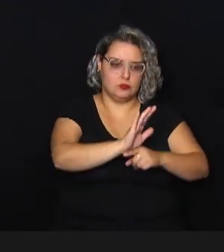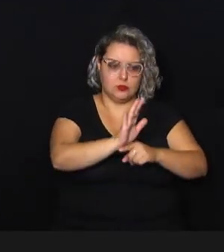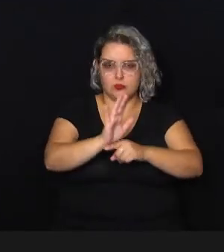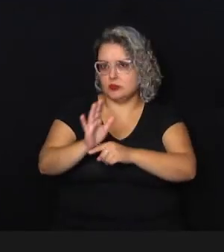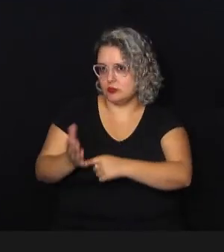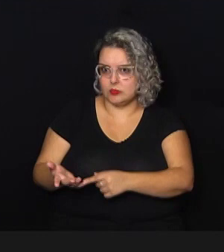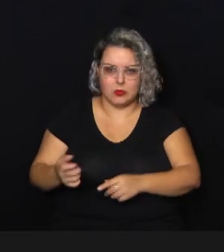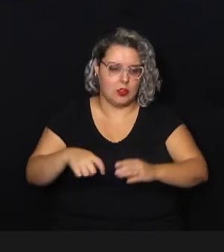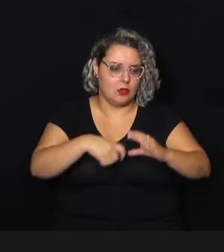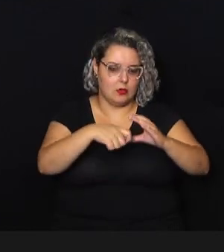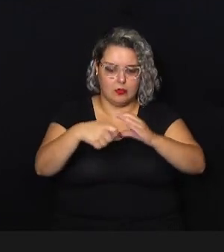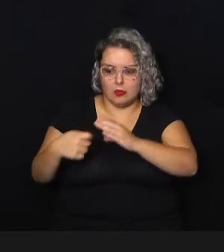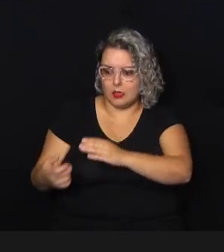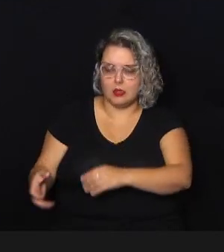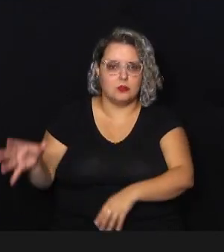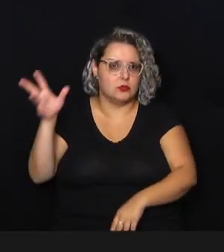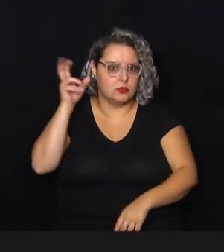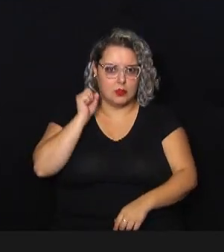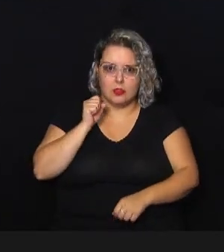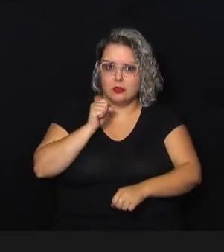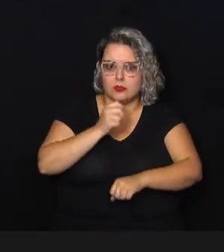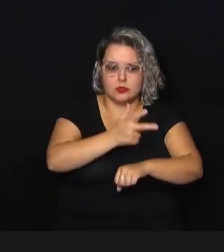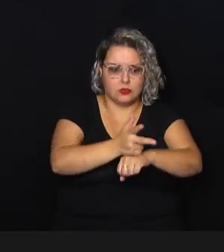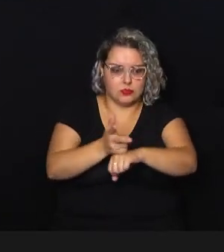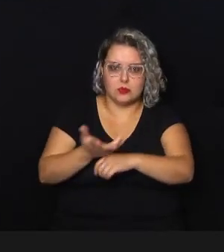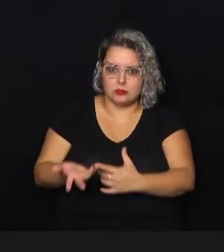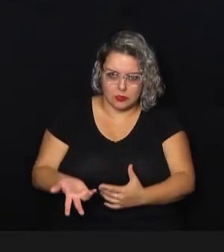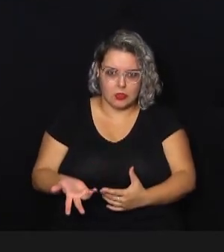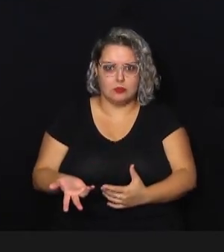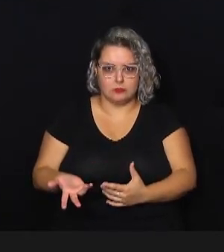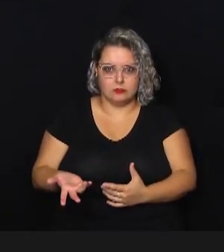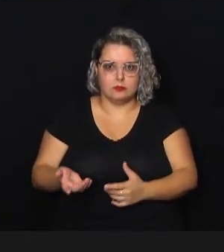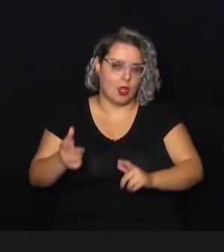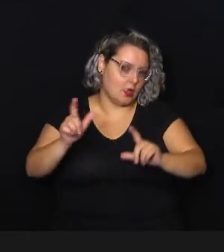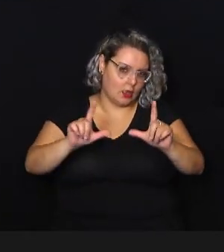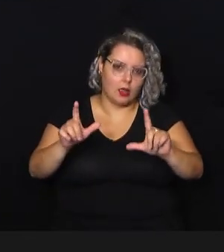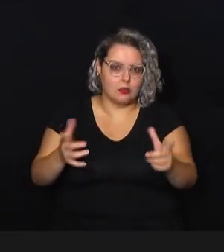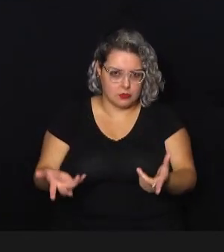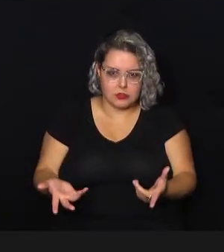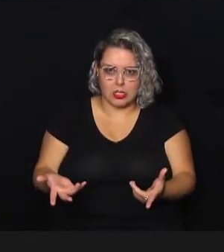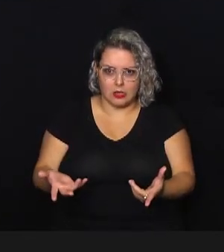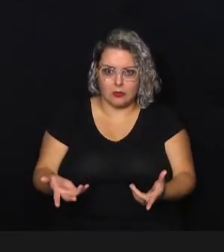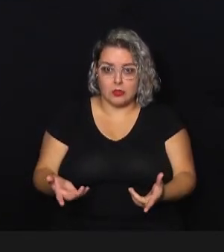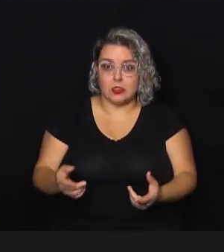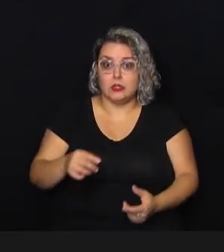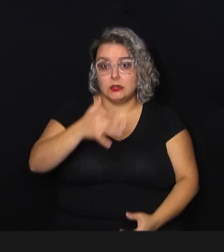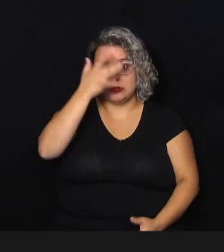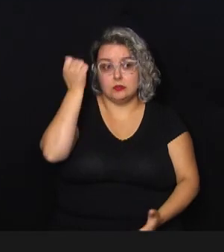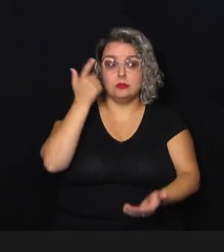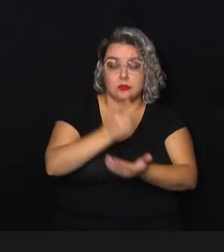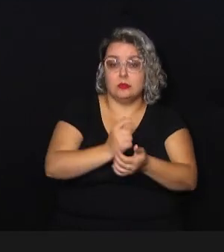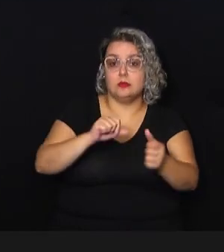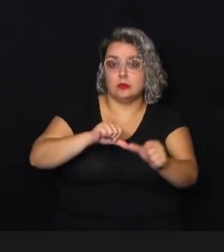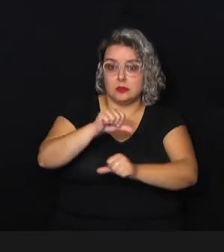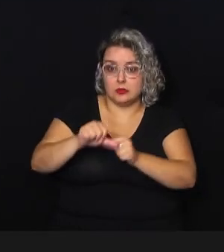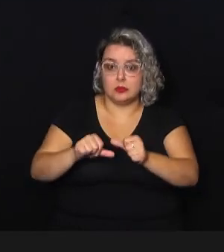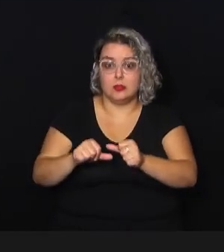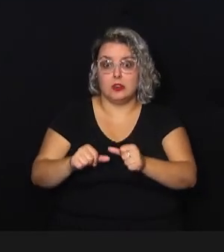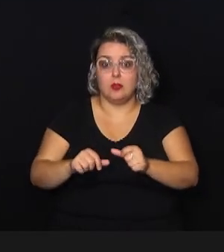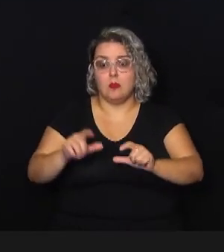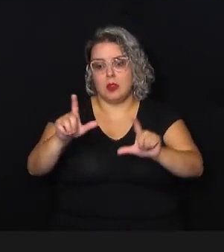essa mecânica da Anatel. Então, se o consumidor tem por objetivo transformar sua TV, que é um pouco mais